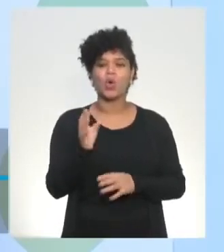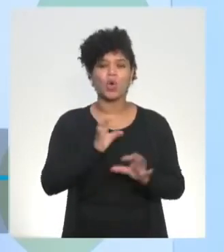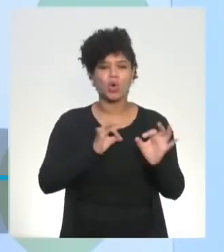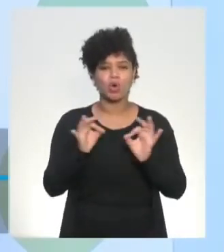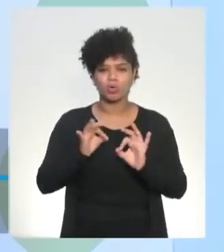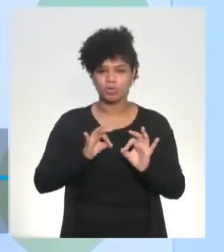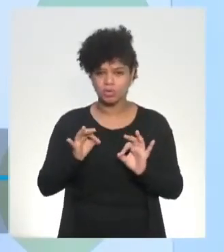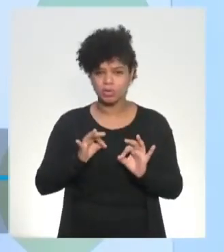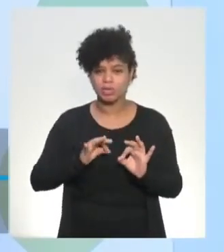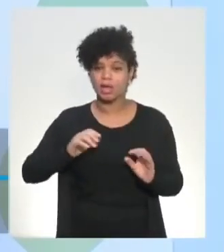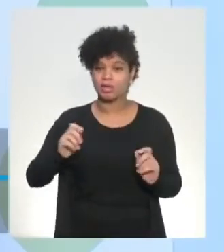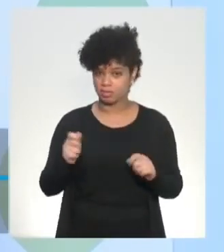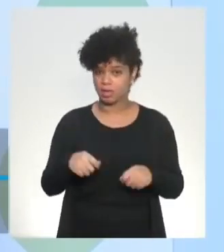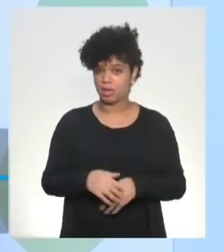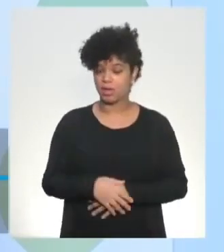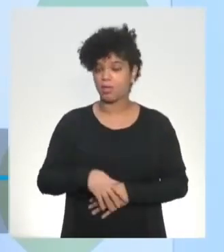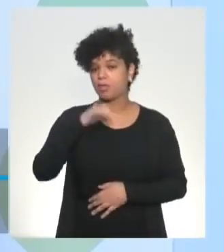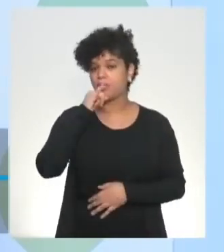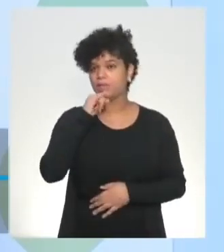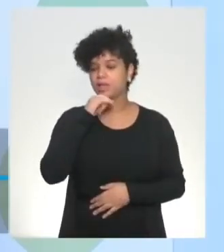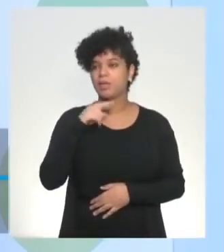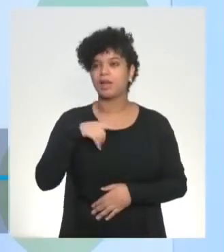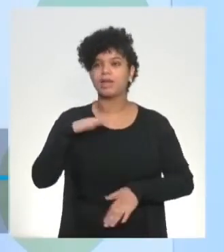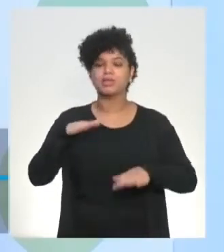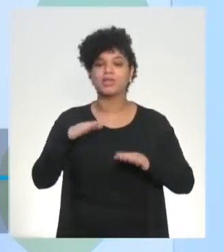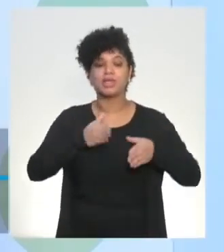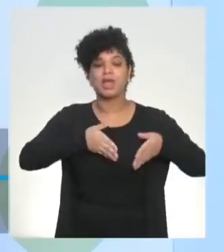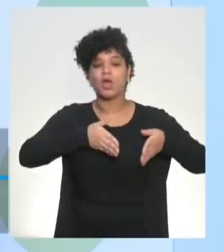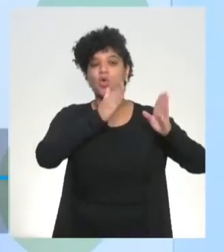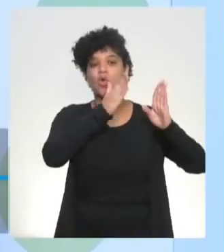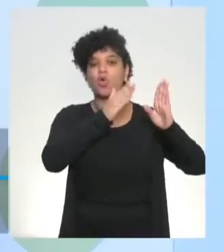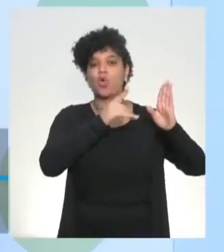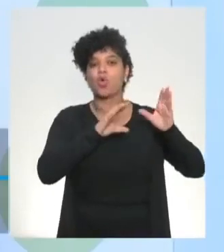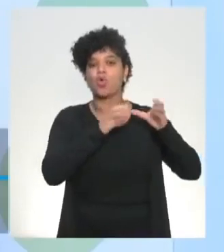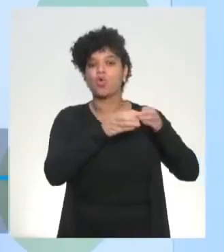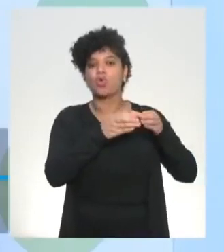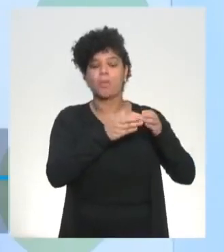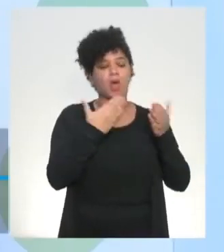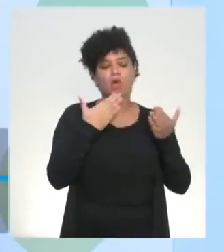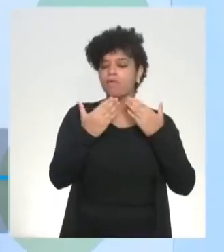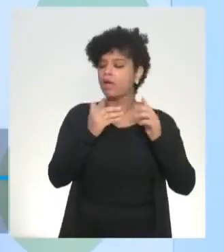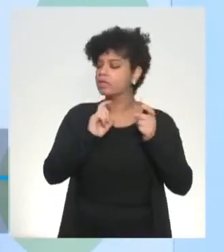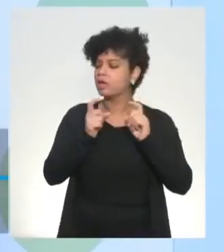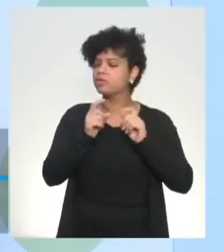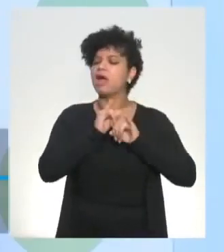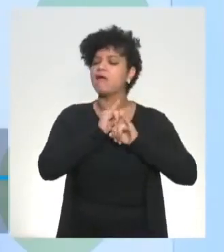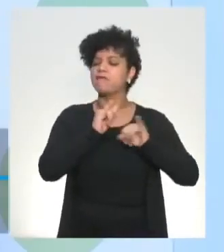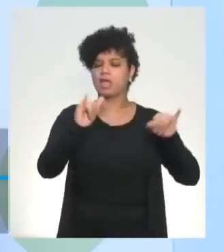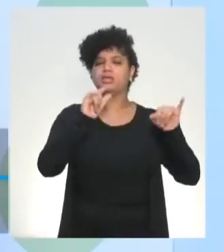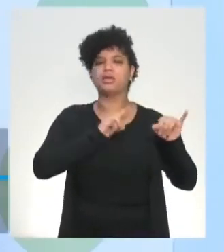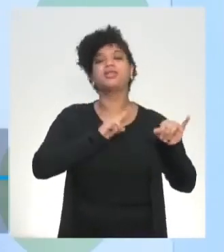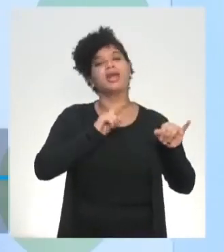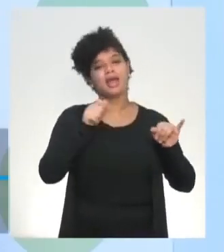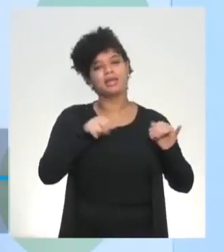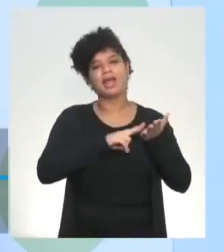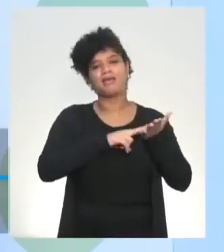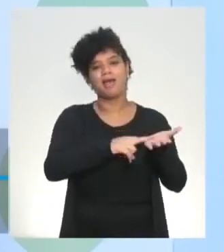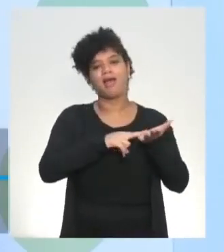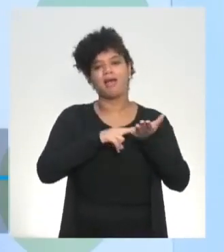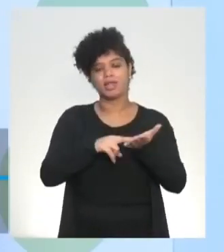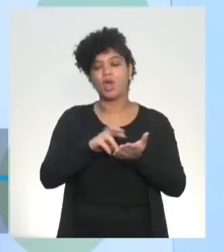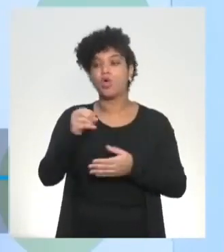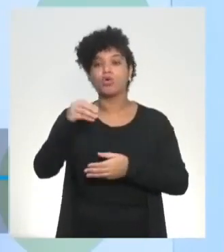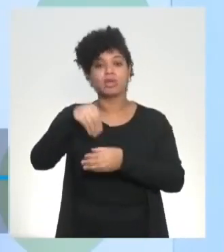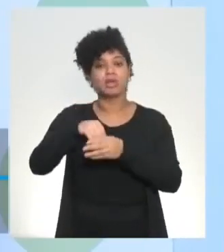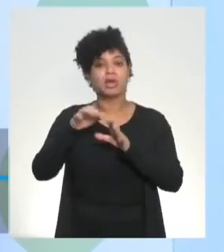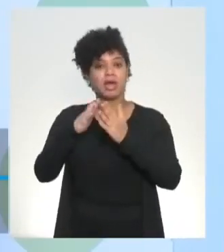tipo de providência. Por exemplo, em condomínios ou em instituições públicas, né? Dentro da